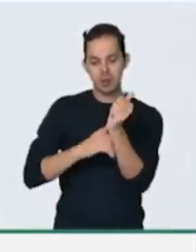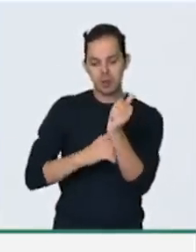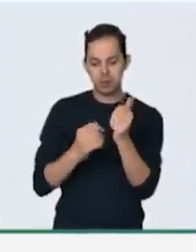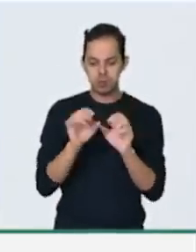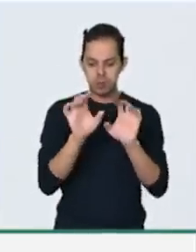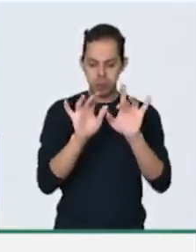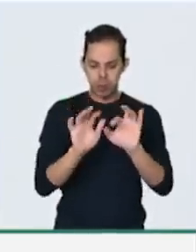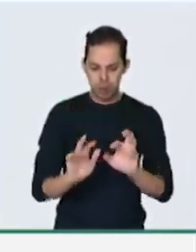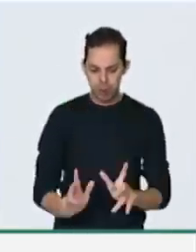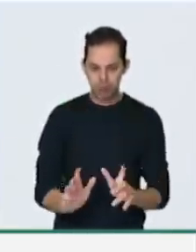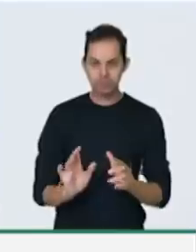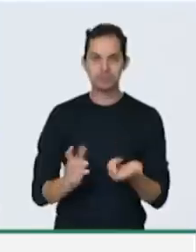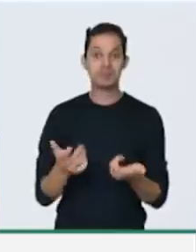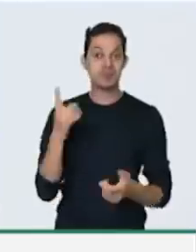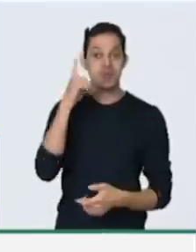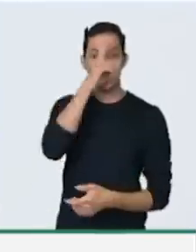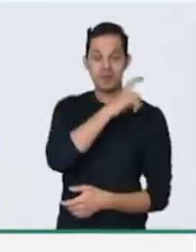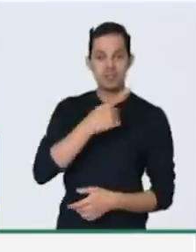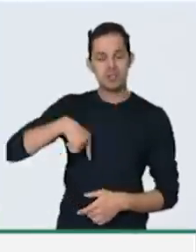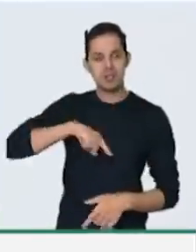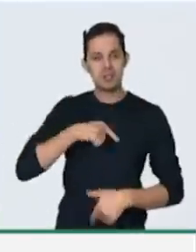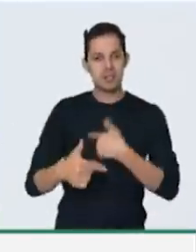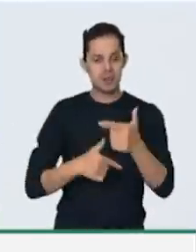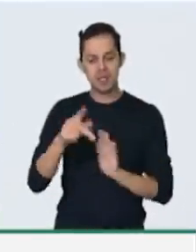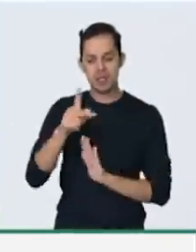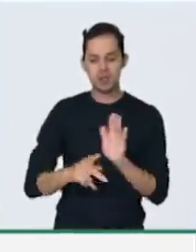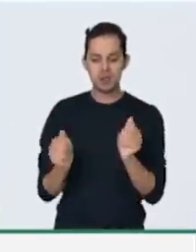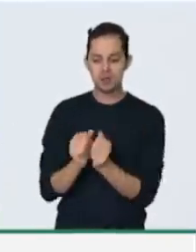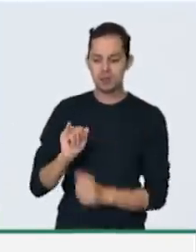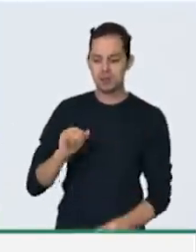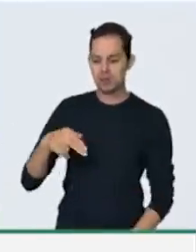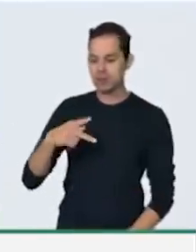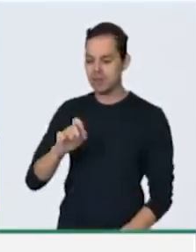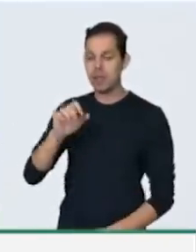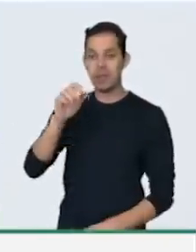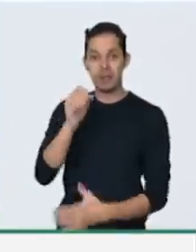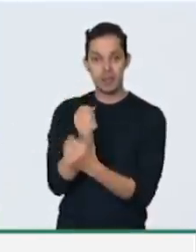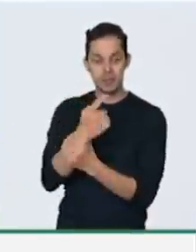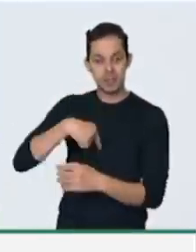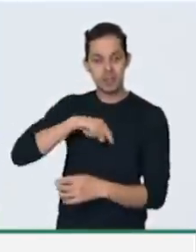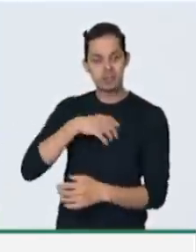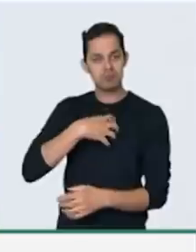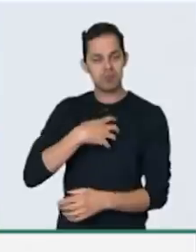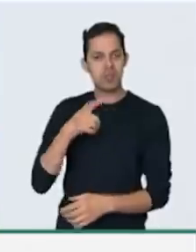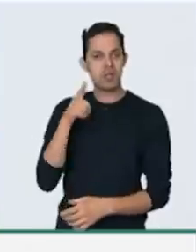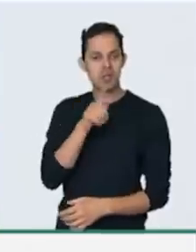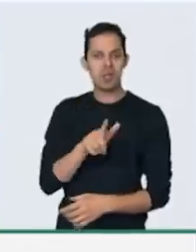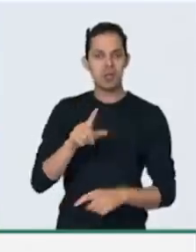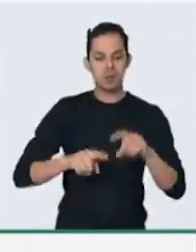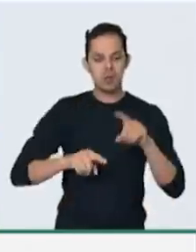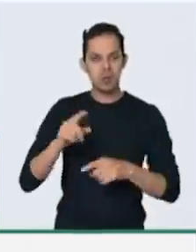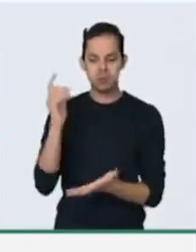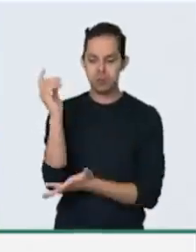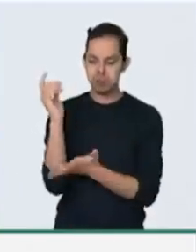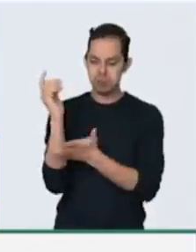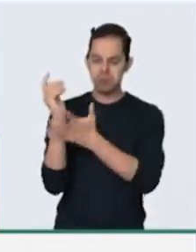desenvolveu. Isso tudo a gente trabalhou no projeto junto com o INPE para garantir que a gente tivesse ali as condições materiais de desburocratizar o